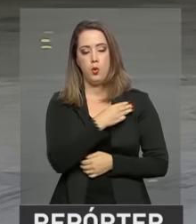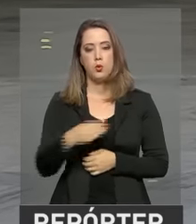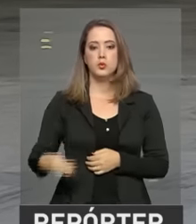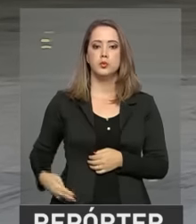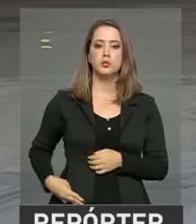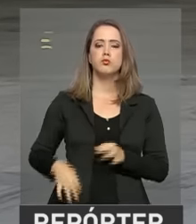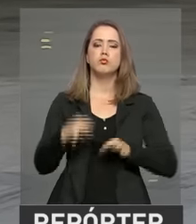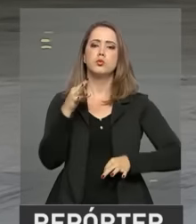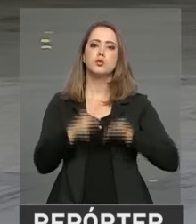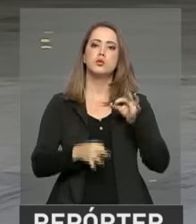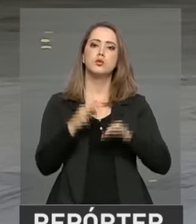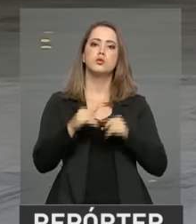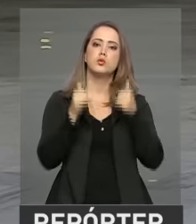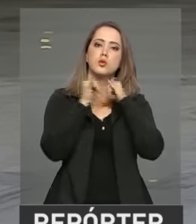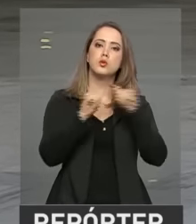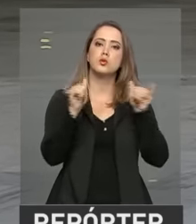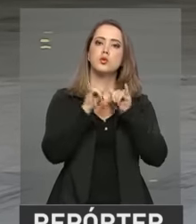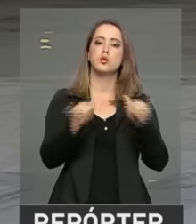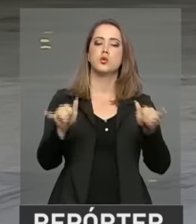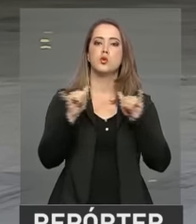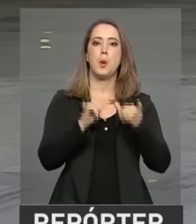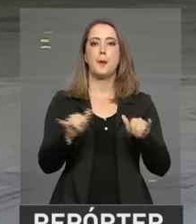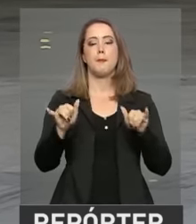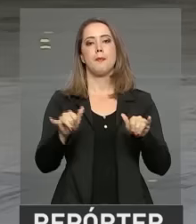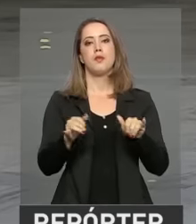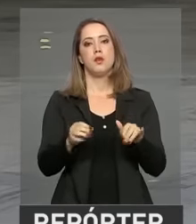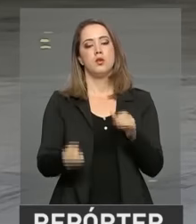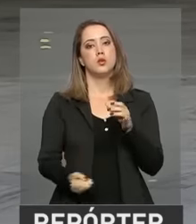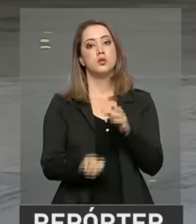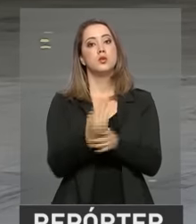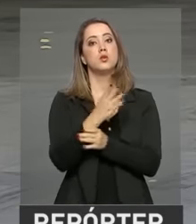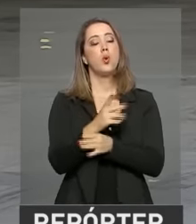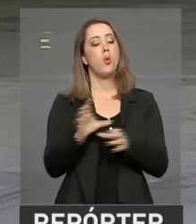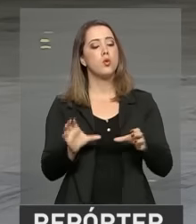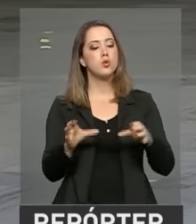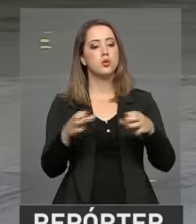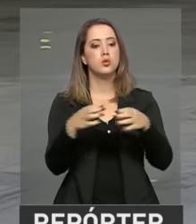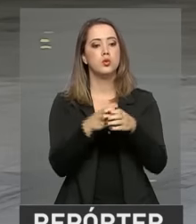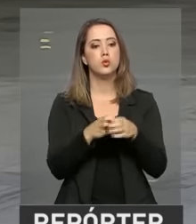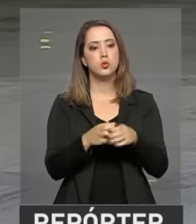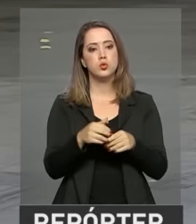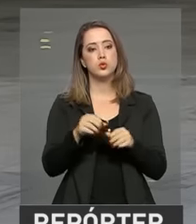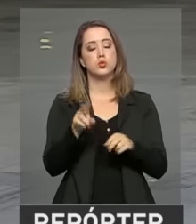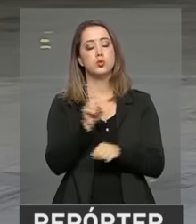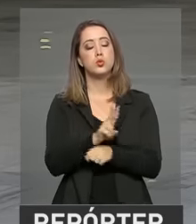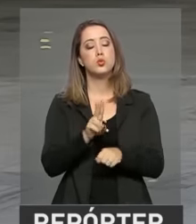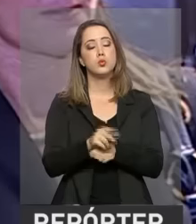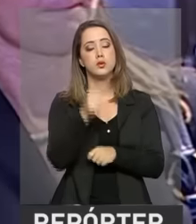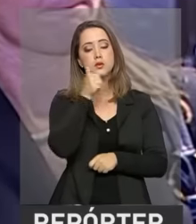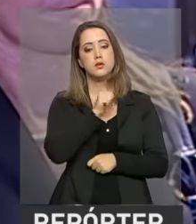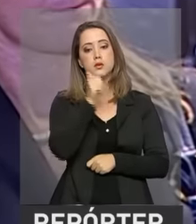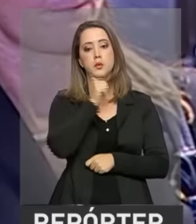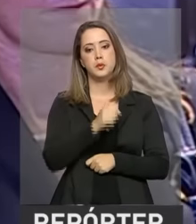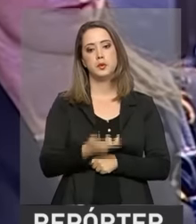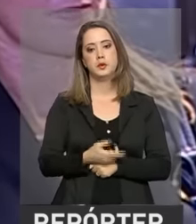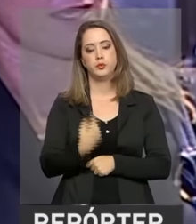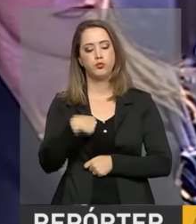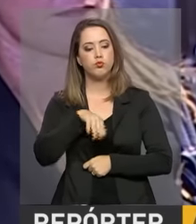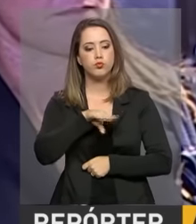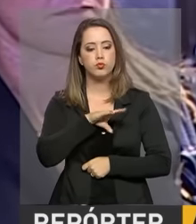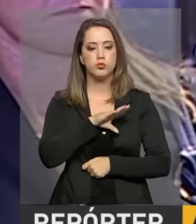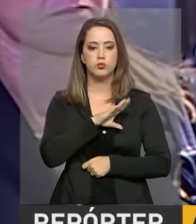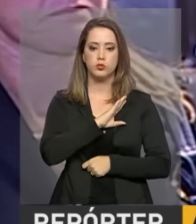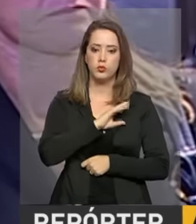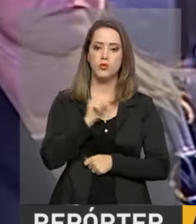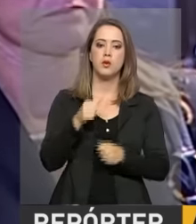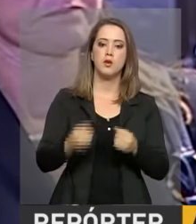Alexandre de Moraes anunciou a criação de um núcleo de proteção à mulher vinculado à pasta nós estamos criando